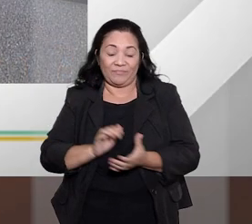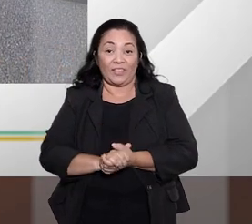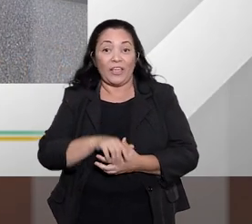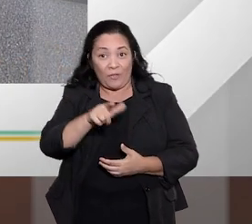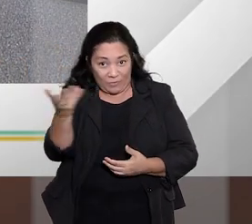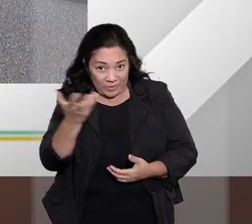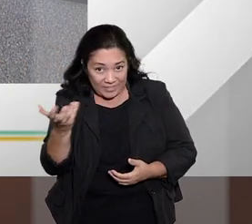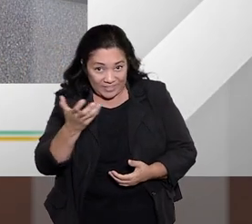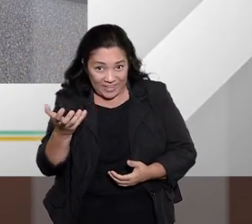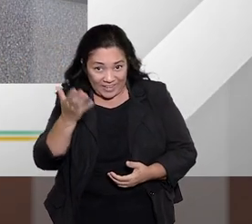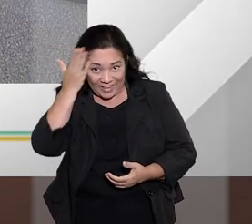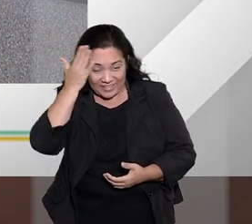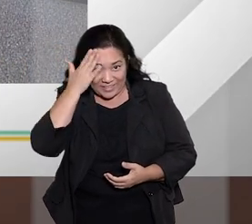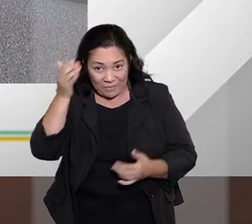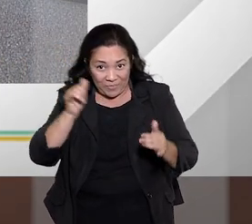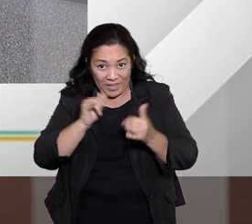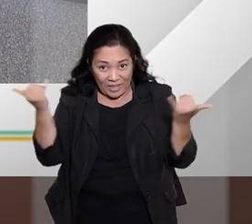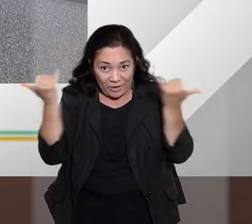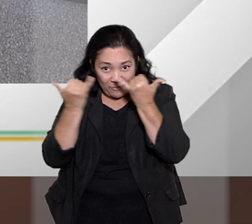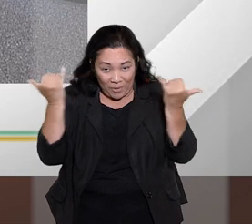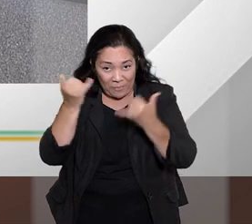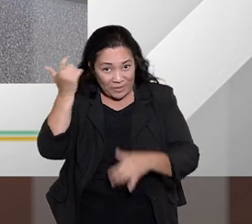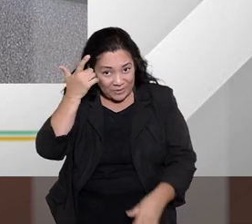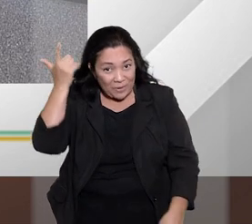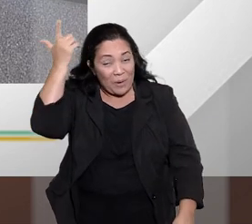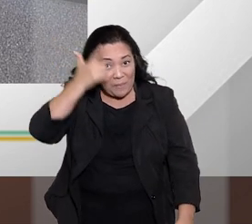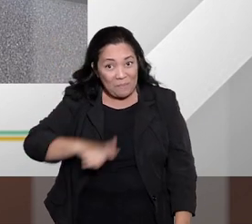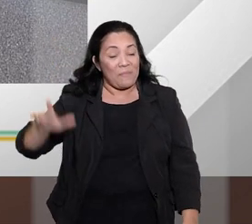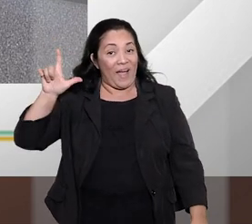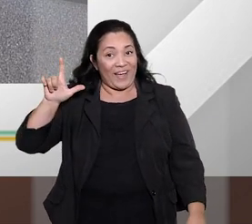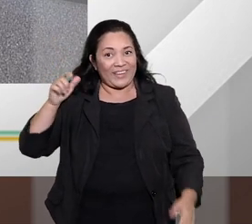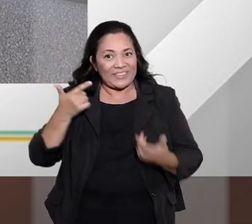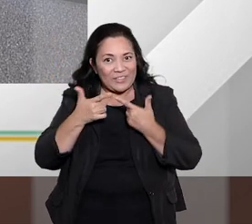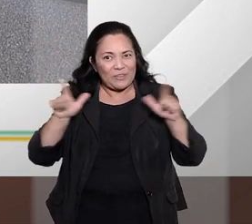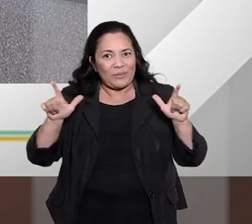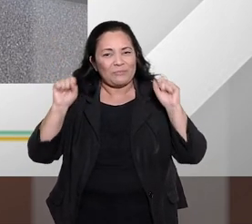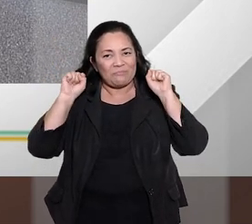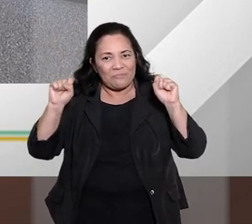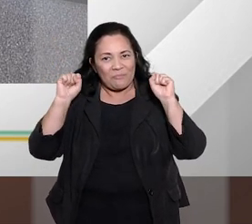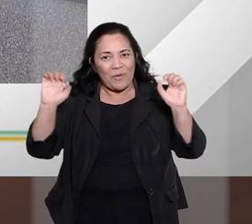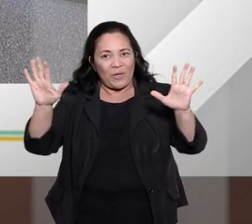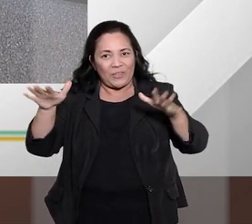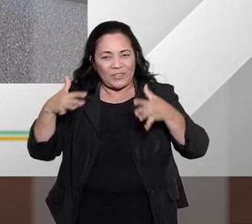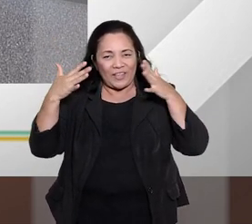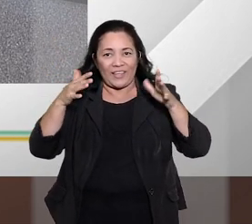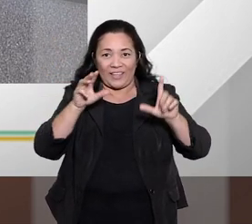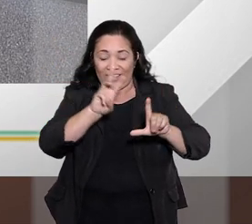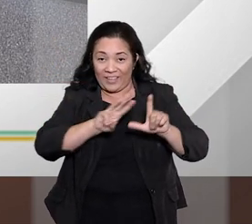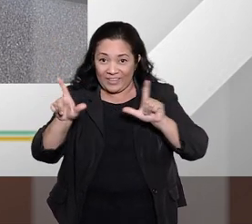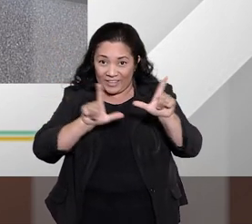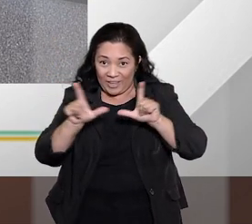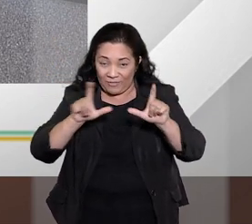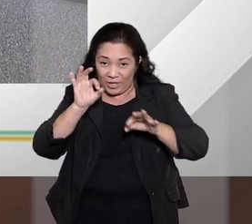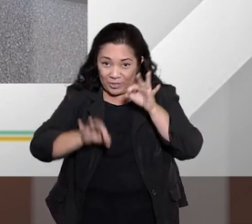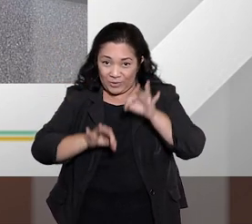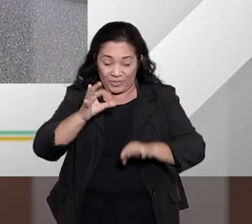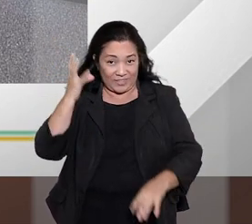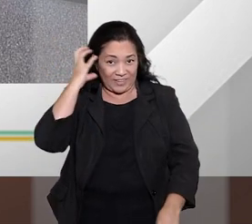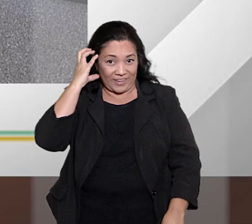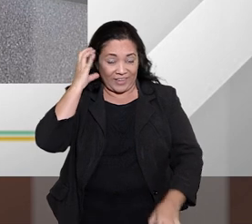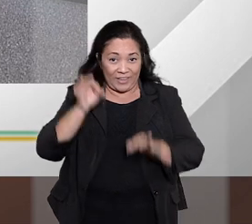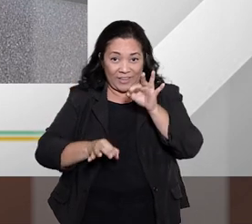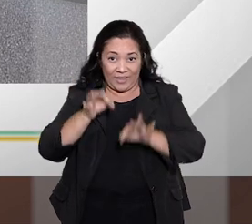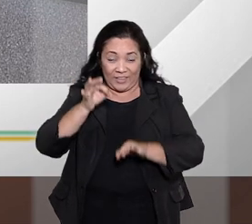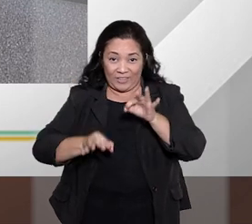você quiser conferir novamente este e outros programas basta acompanhar a programação da TV Justiça e da Rádio Justiça